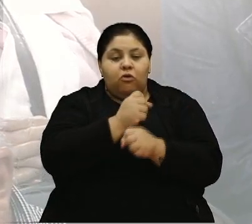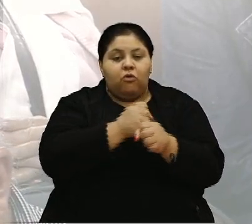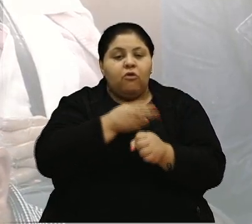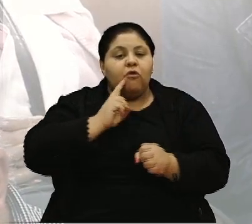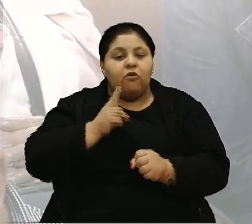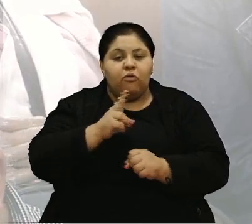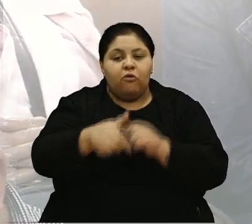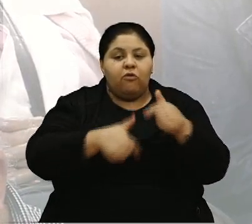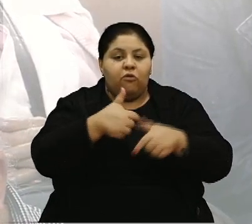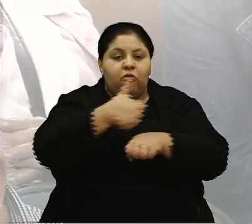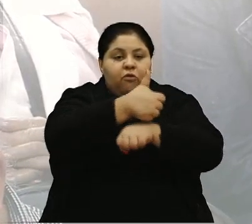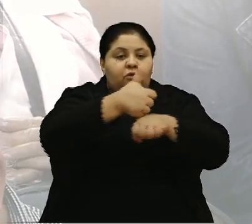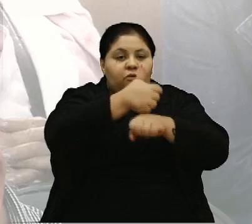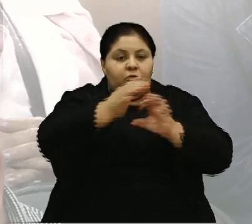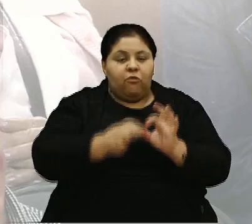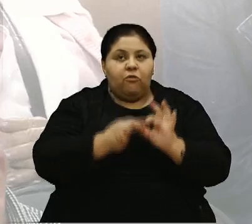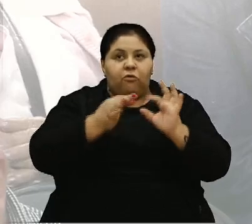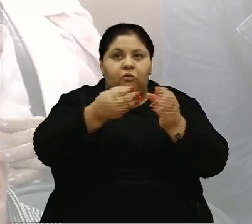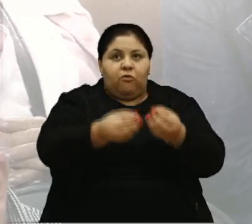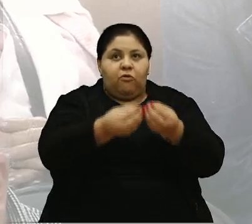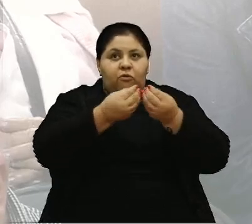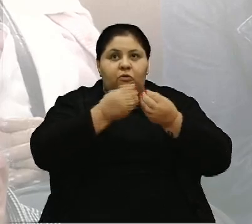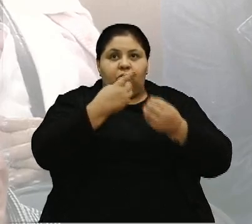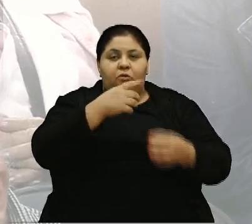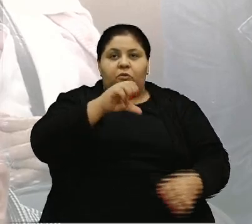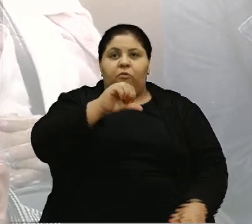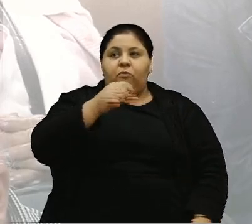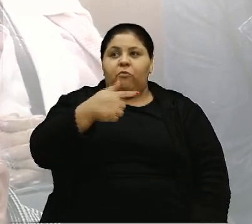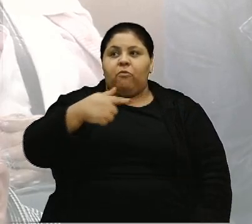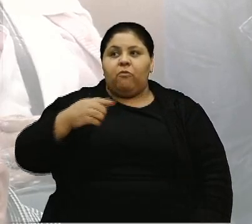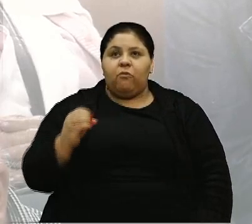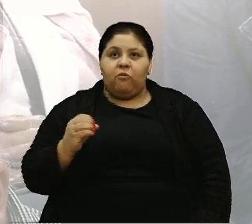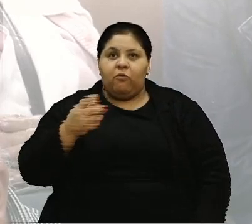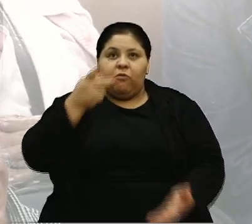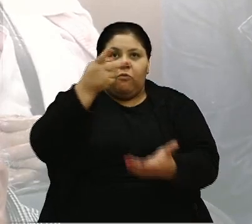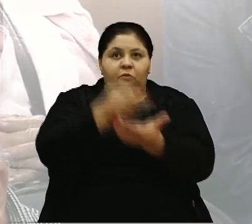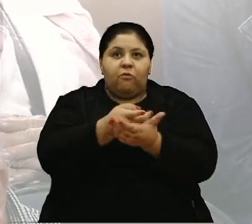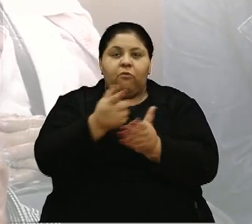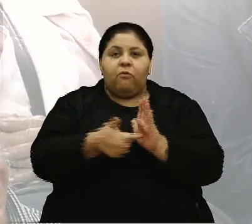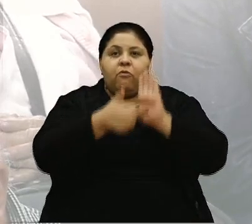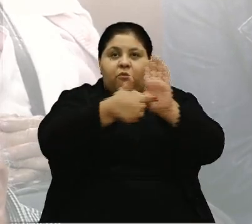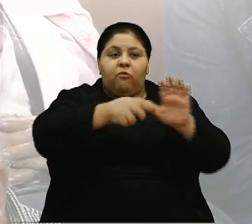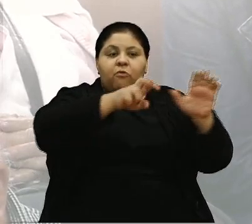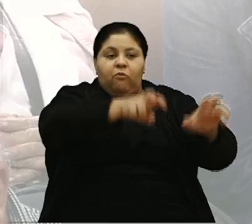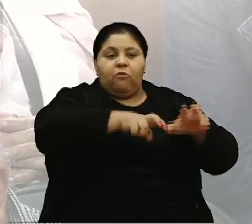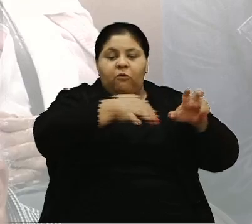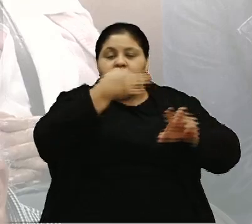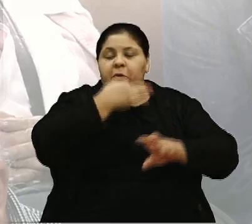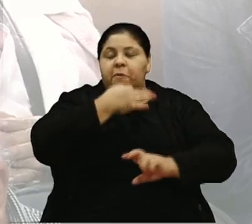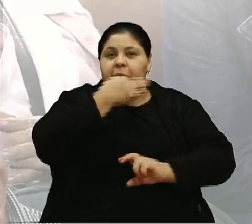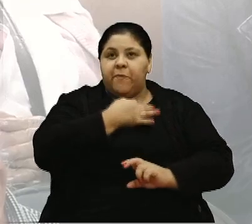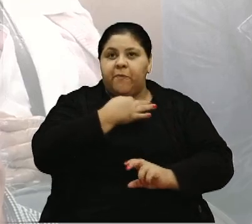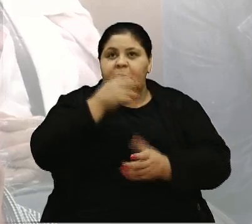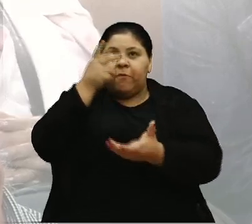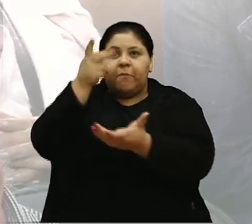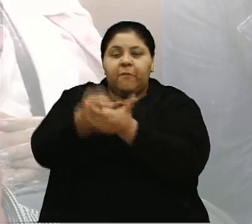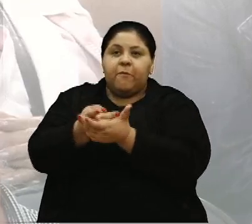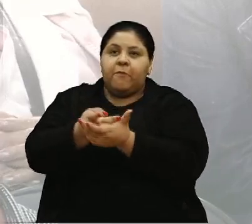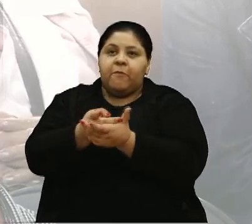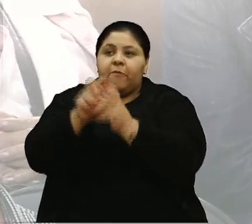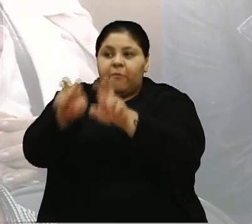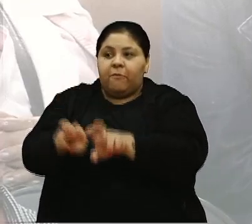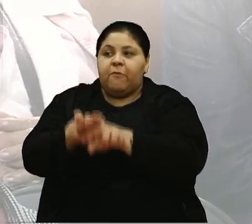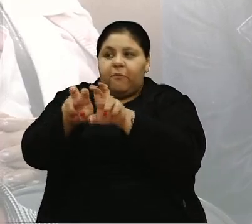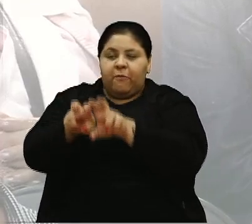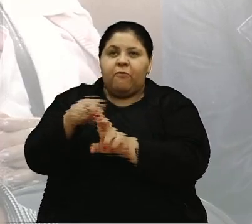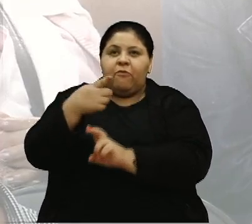atuou como profissional liberal, recebendo no ano de 1970 o Prêmio Destaque em Agricultura de Caxias do Sul e o Prêmio Agrônomo no